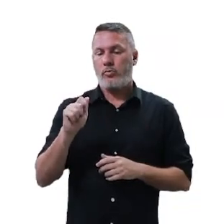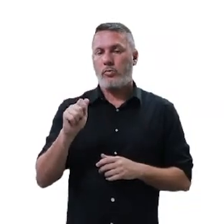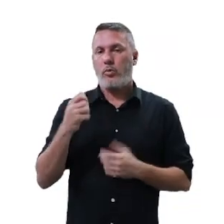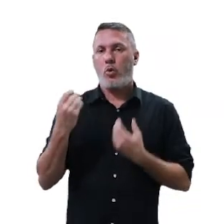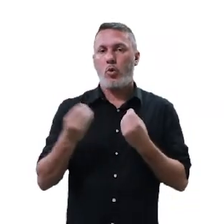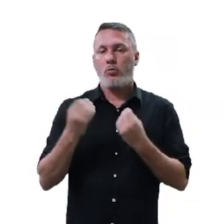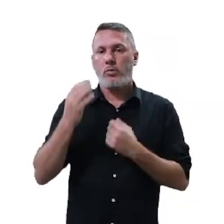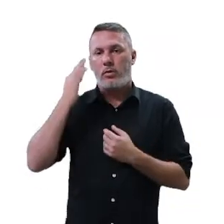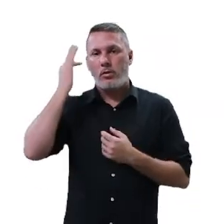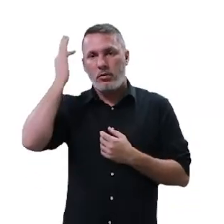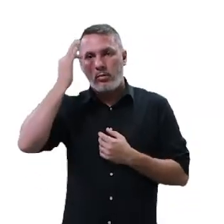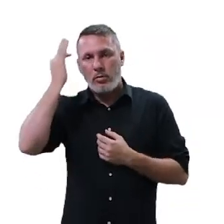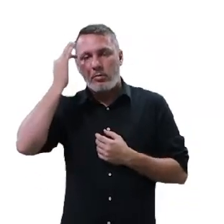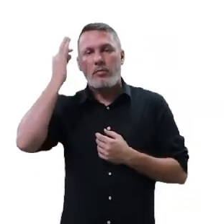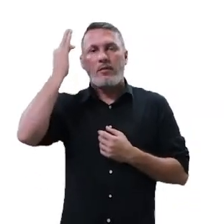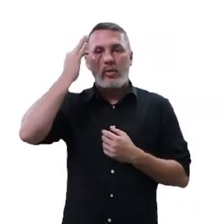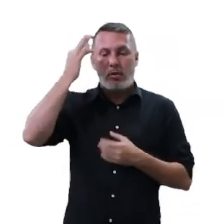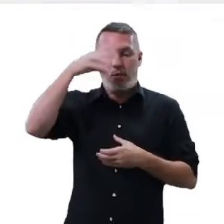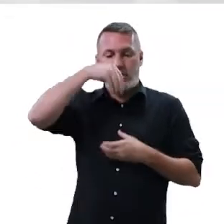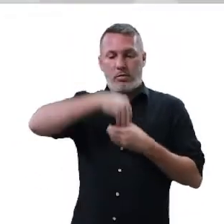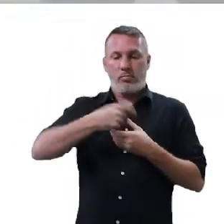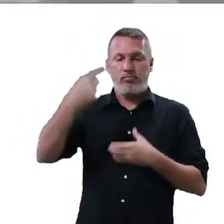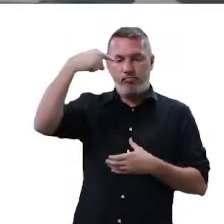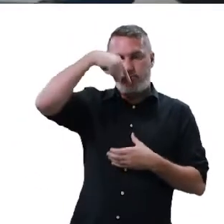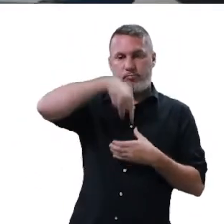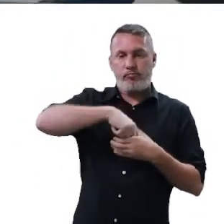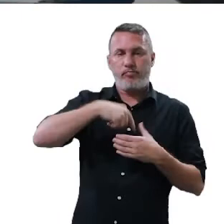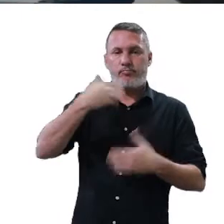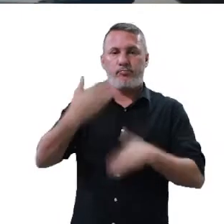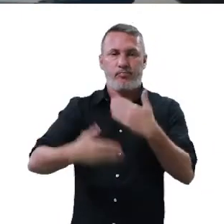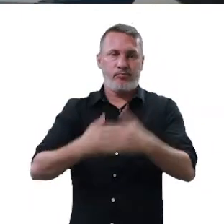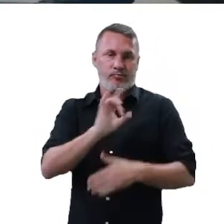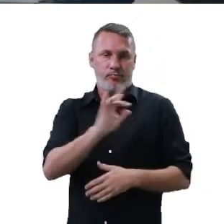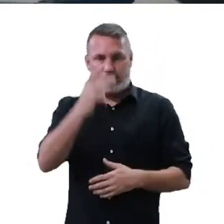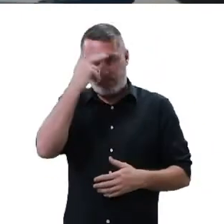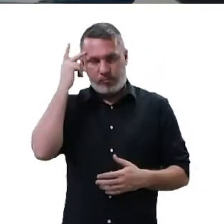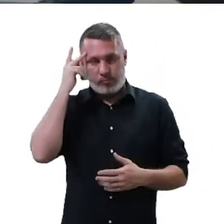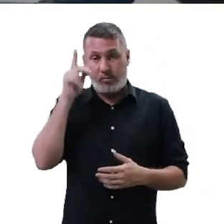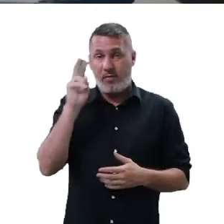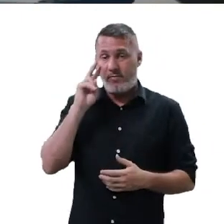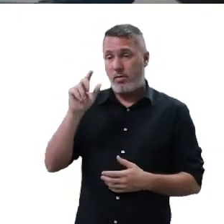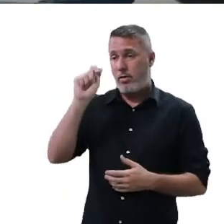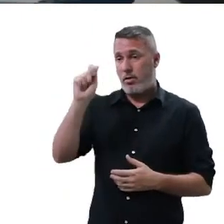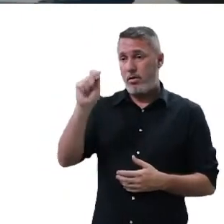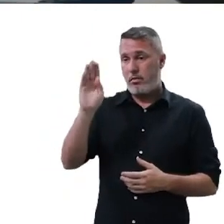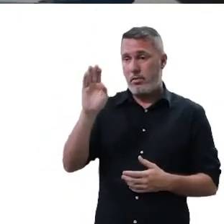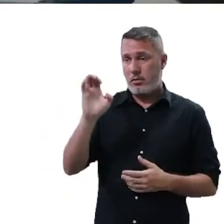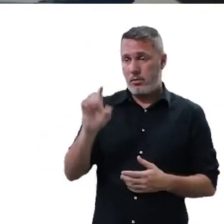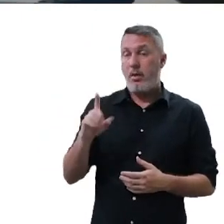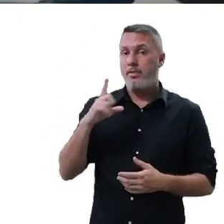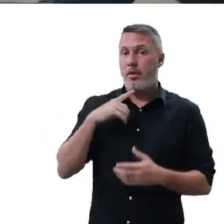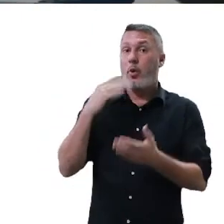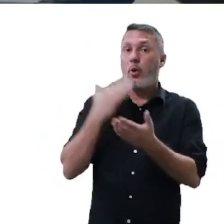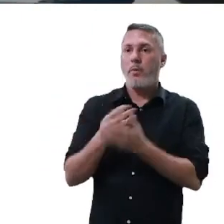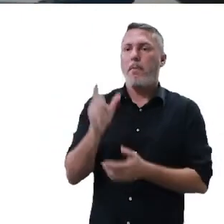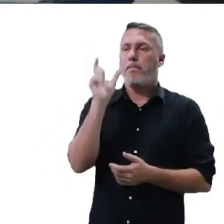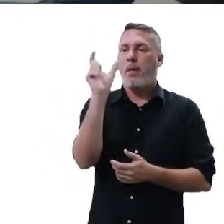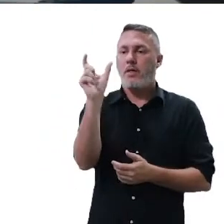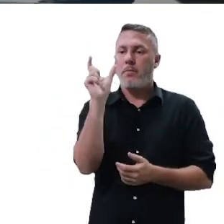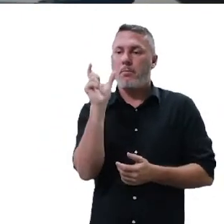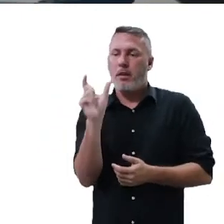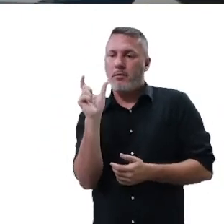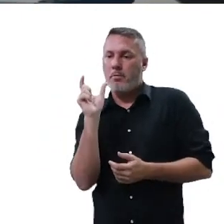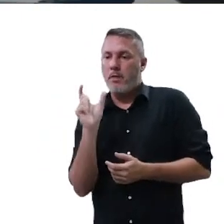construindo uma teoria do ser e do substrato da realidade. Então, não sei se vocês reparam ali que cada alternativa começa com